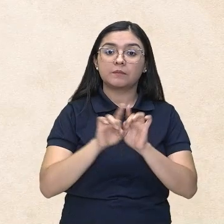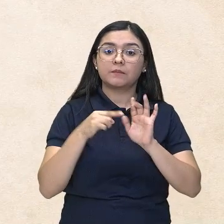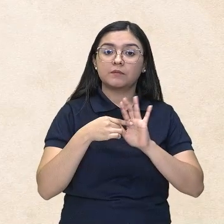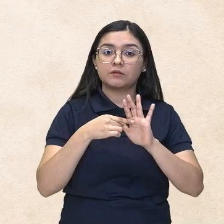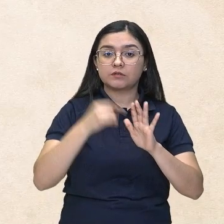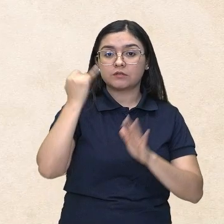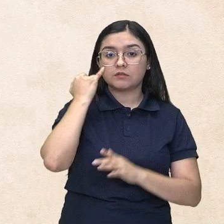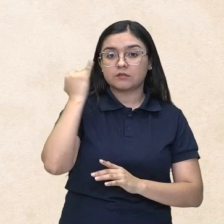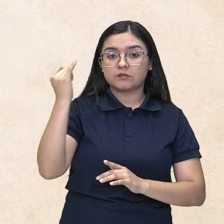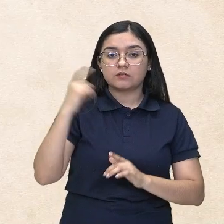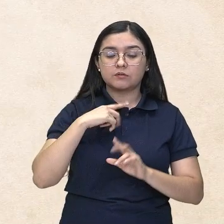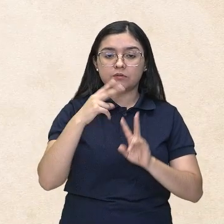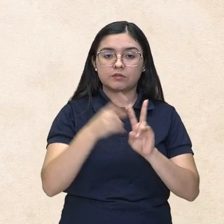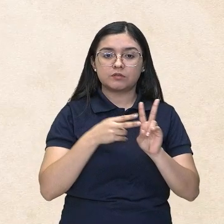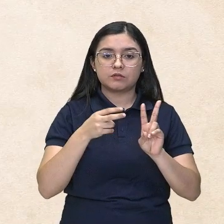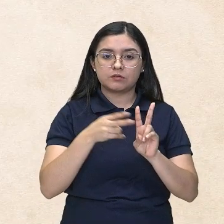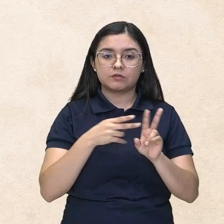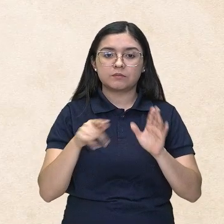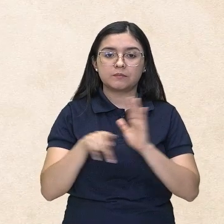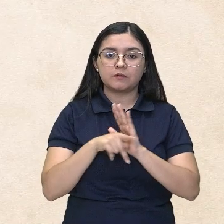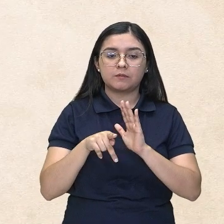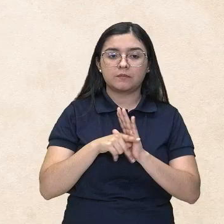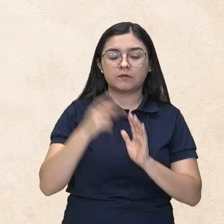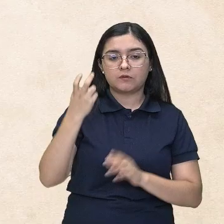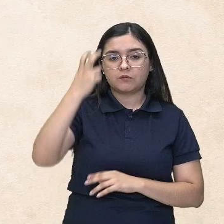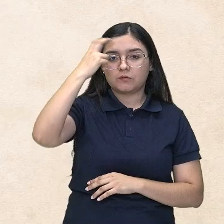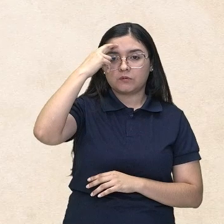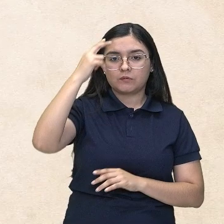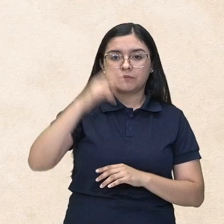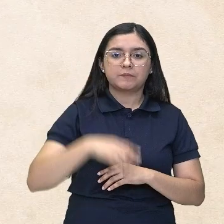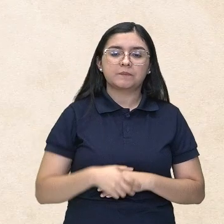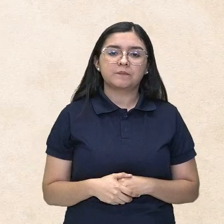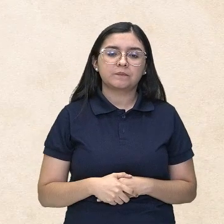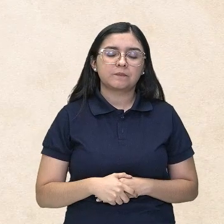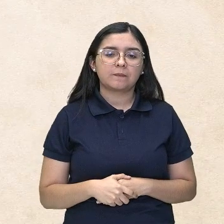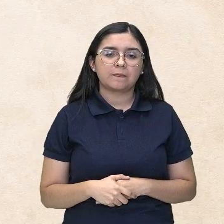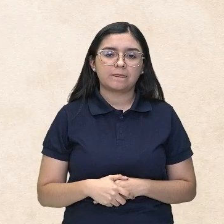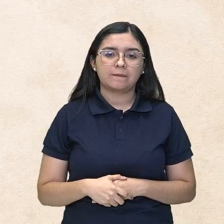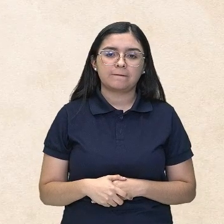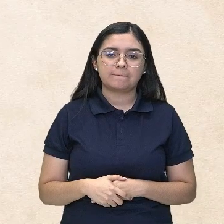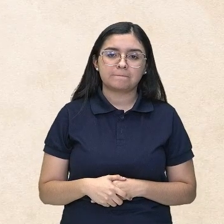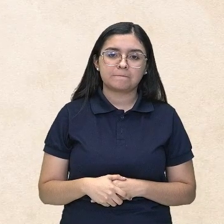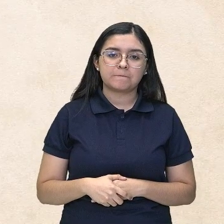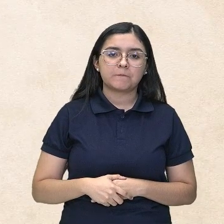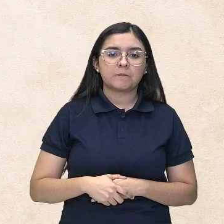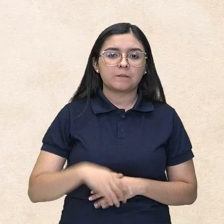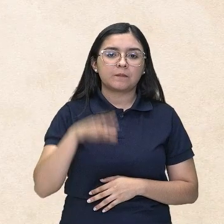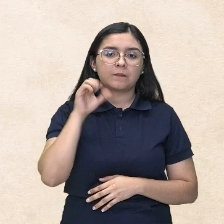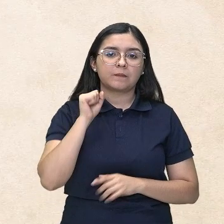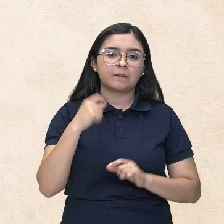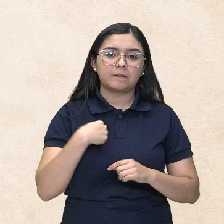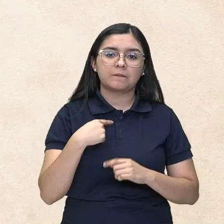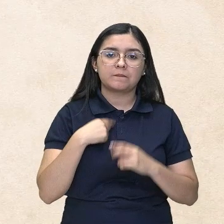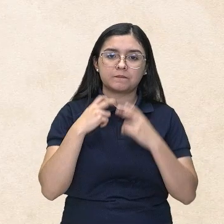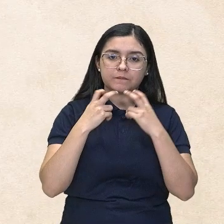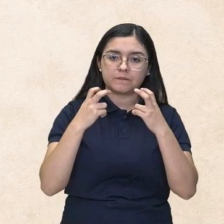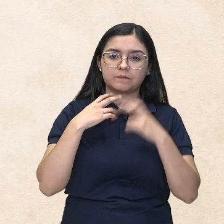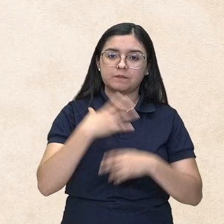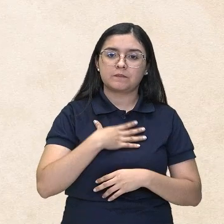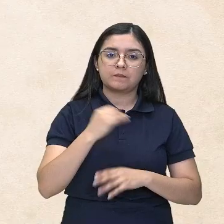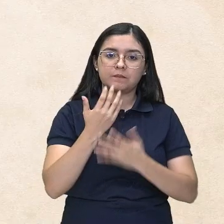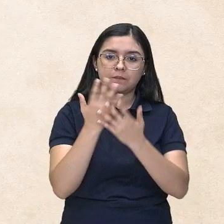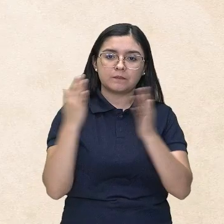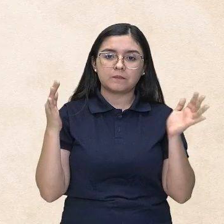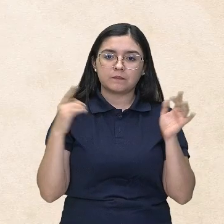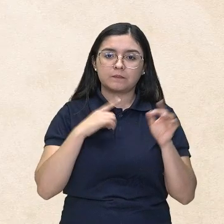ideia do indígena idealizado na pintura, né? Então, meu canto de morte, guerreiros, ouvi, ouçam meu lamento. Sou filho das selvas,